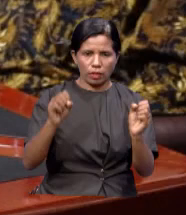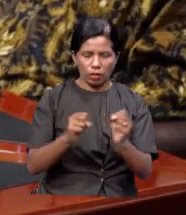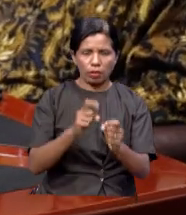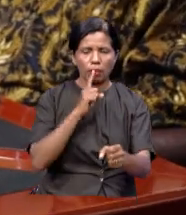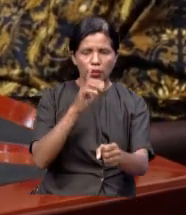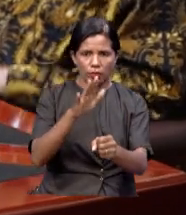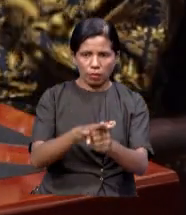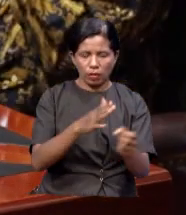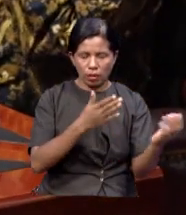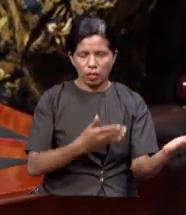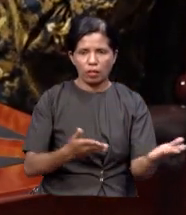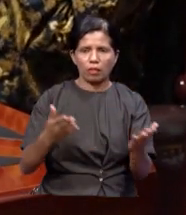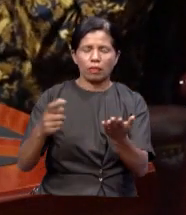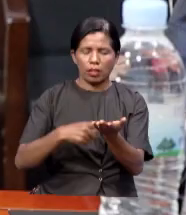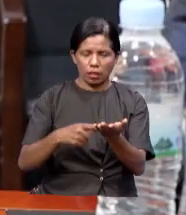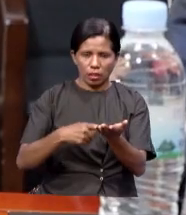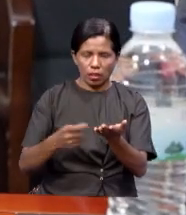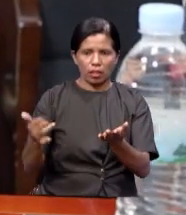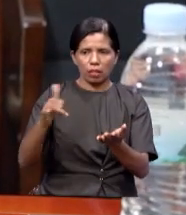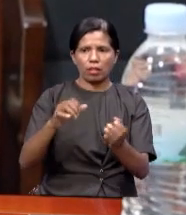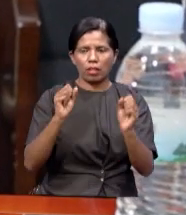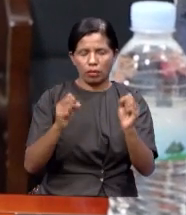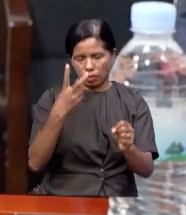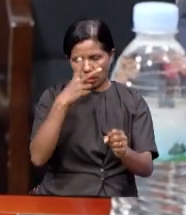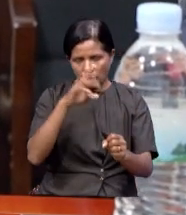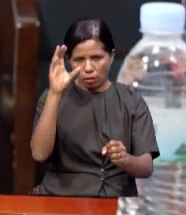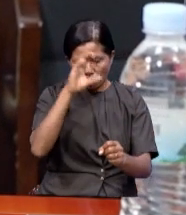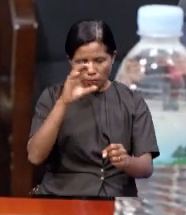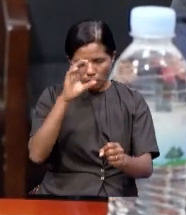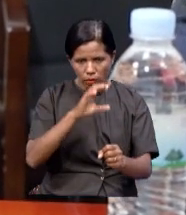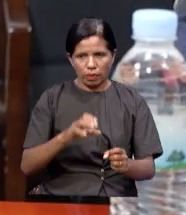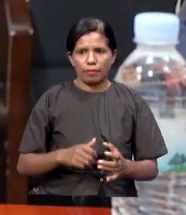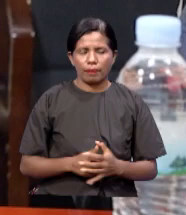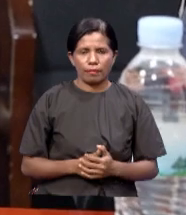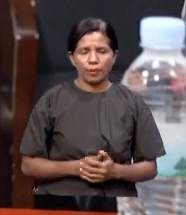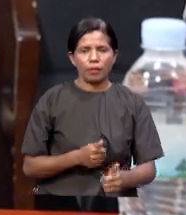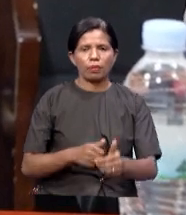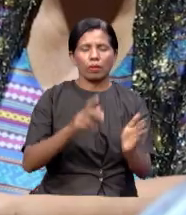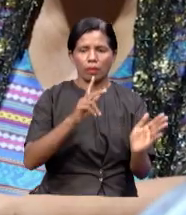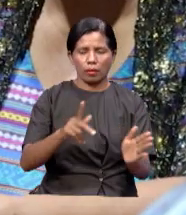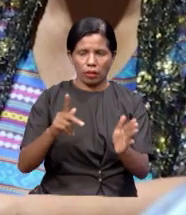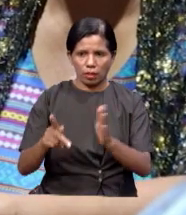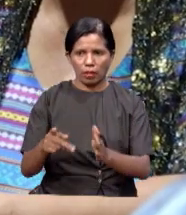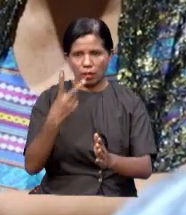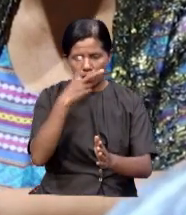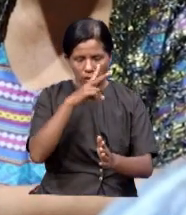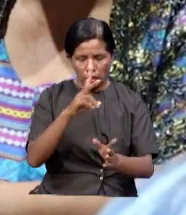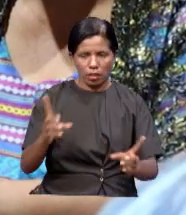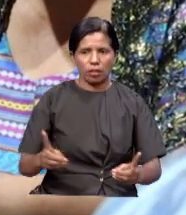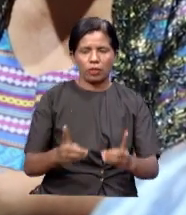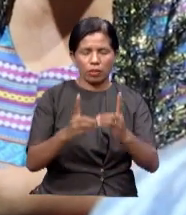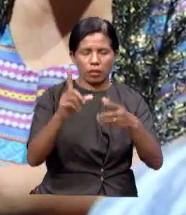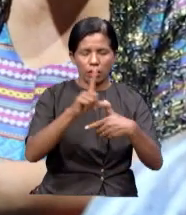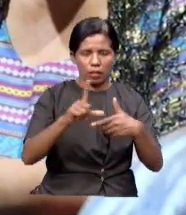se orienta parte técnico no assessor sira atuare no buka solução. Tir plano delegação de tenemos se rasoro líder